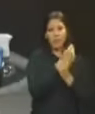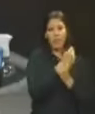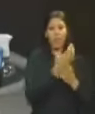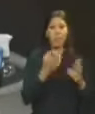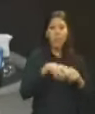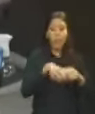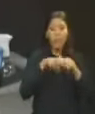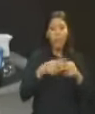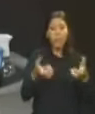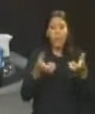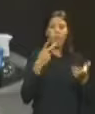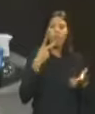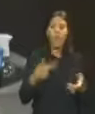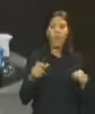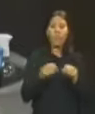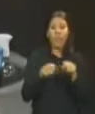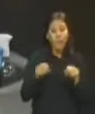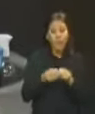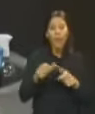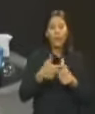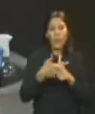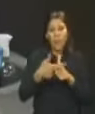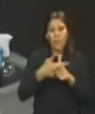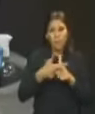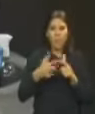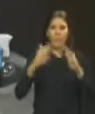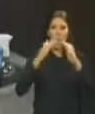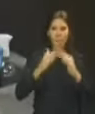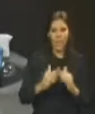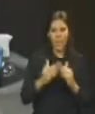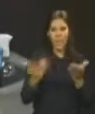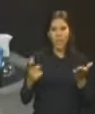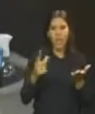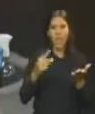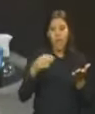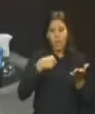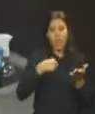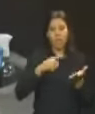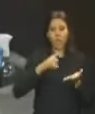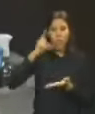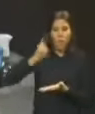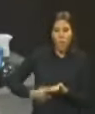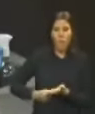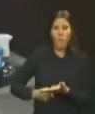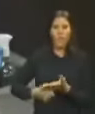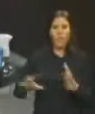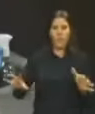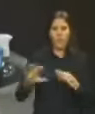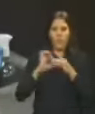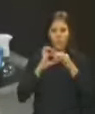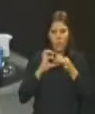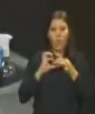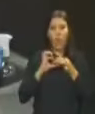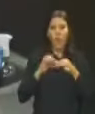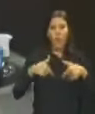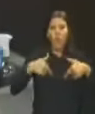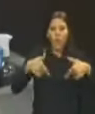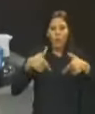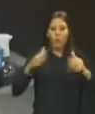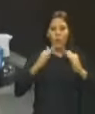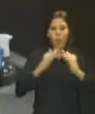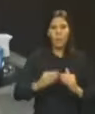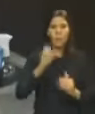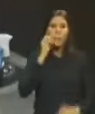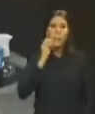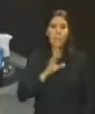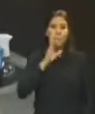falar também desse nosso compromisso com a luta pela habitação. Deputado Osmar, por gentileza, eu queria enfrentar